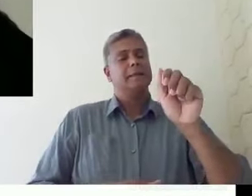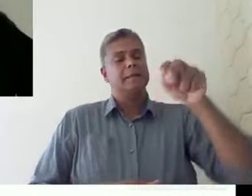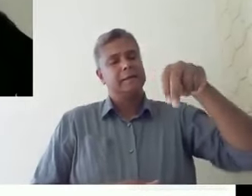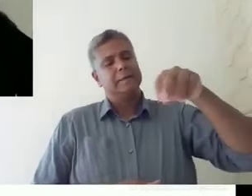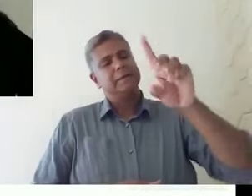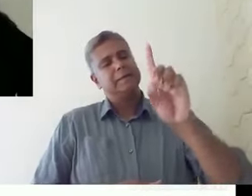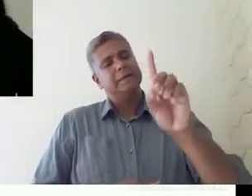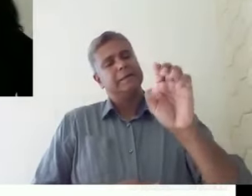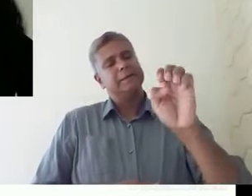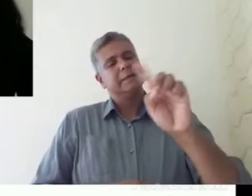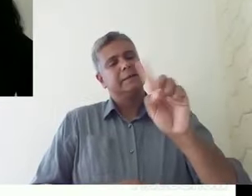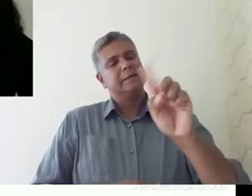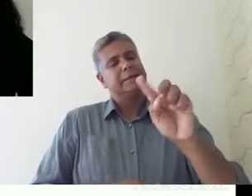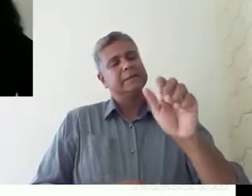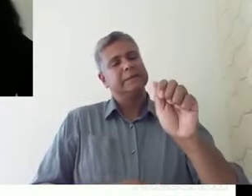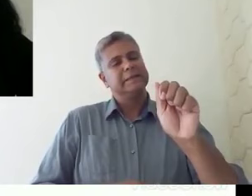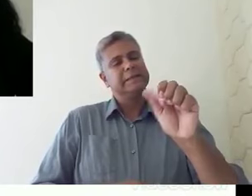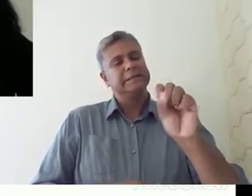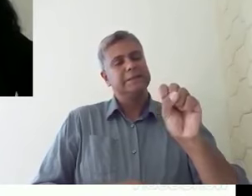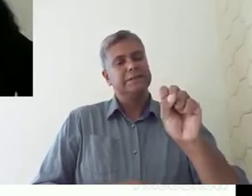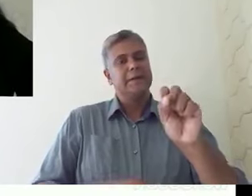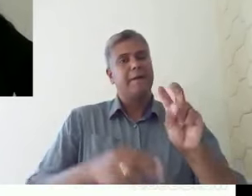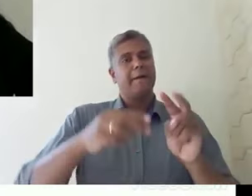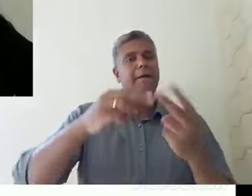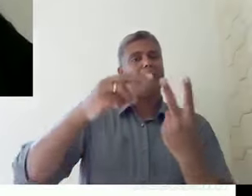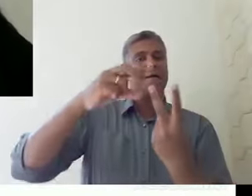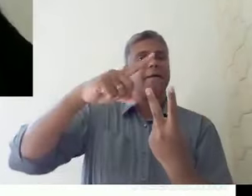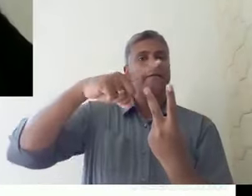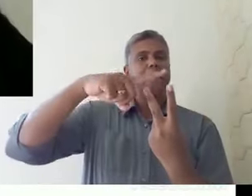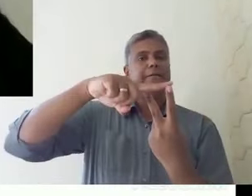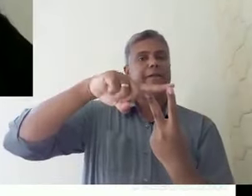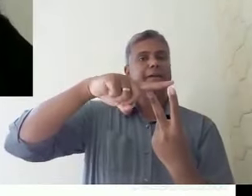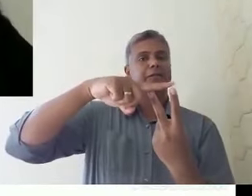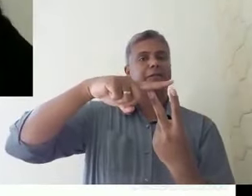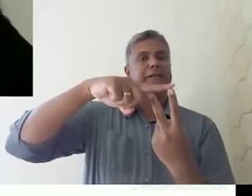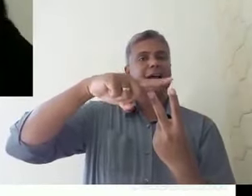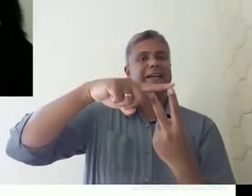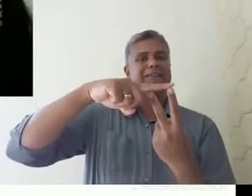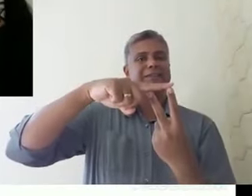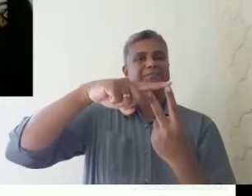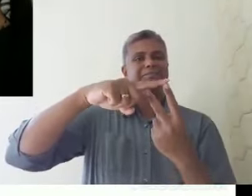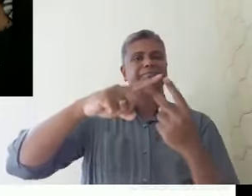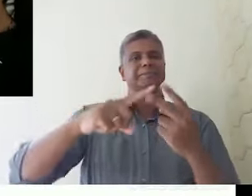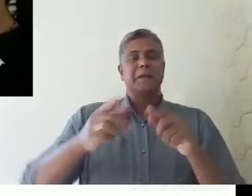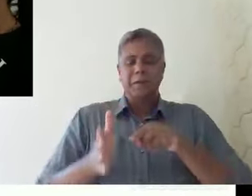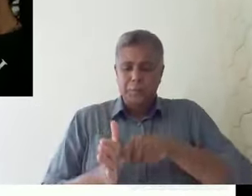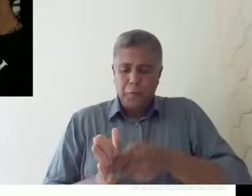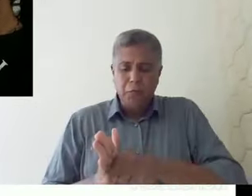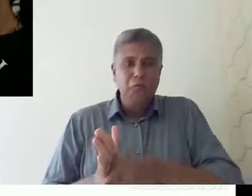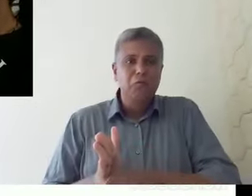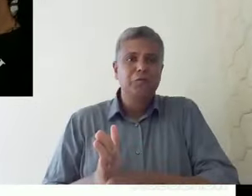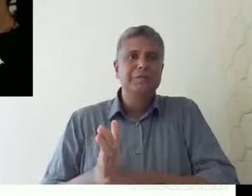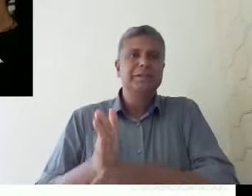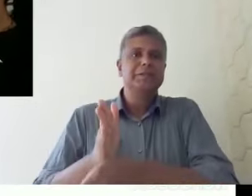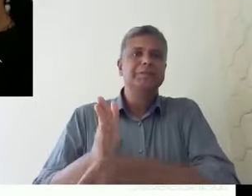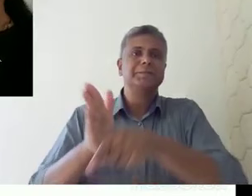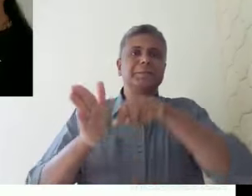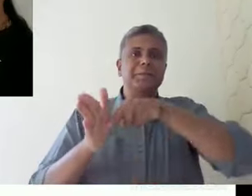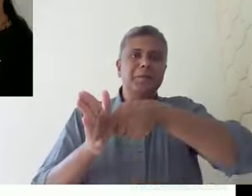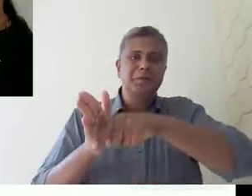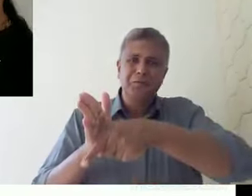por outro lado, elas já são grandezas um pouco mais complexas. Elas precisam